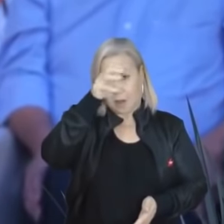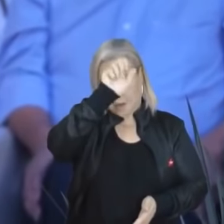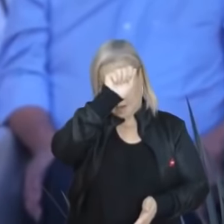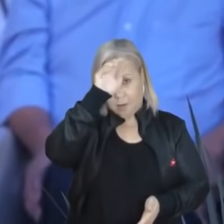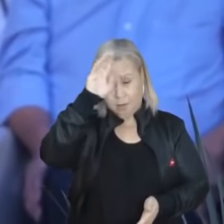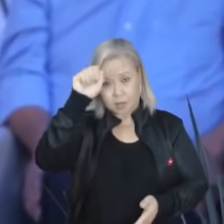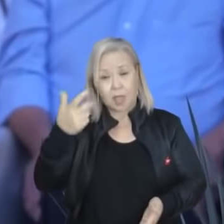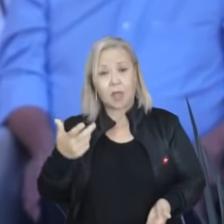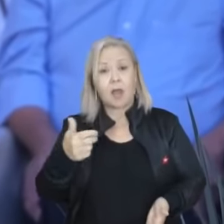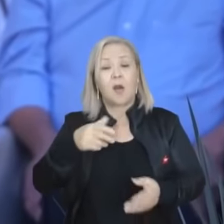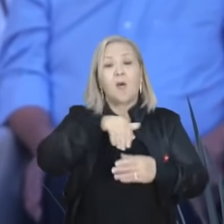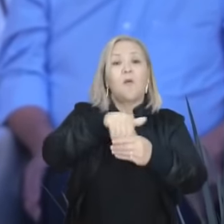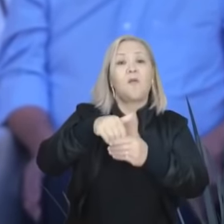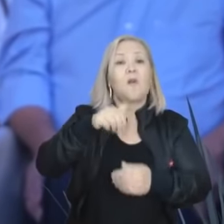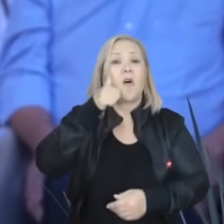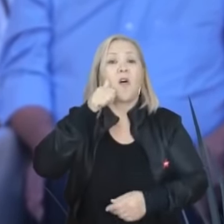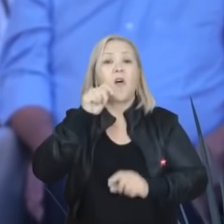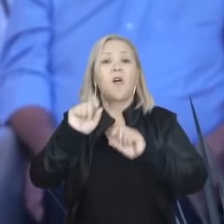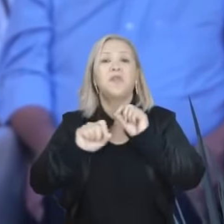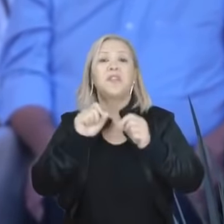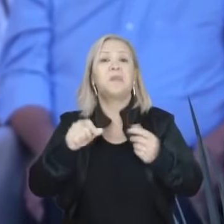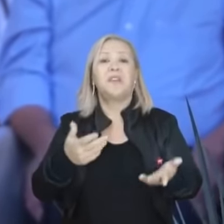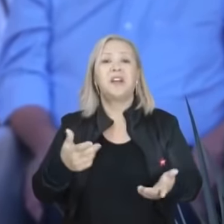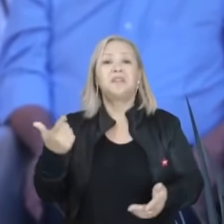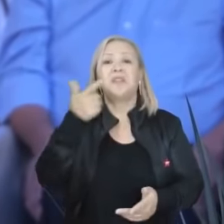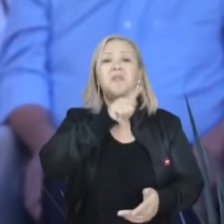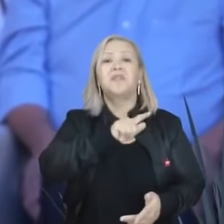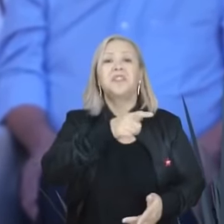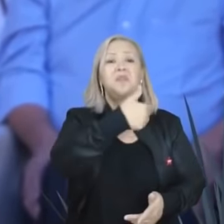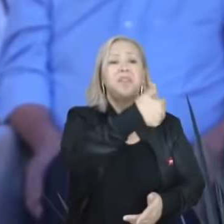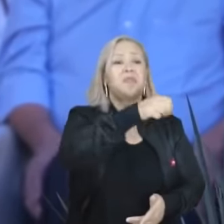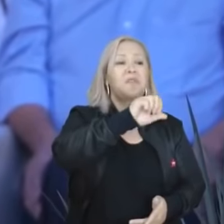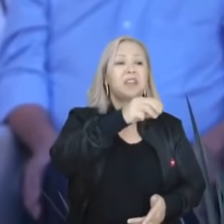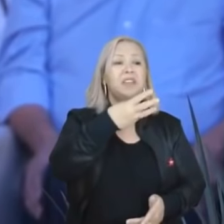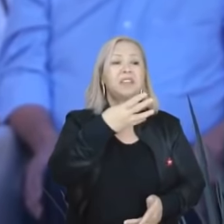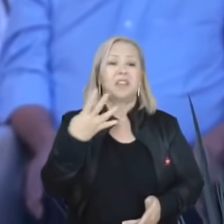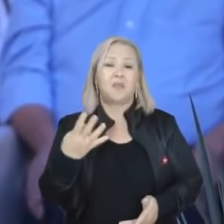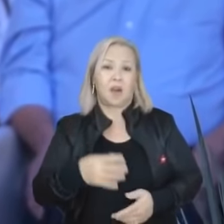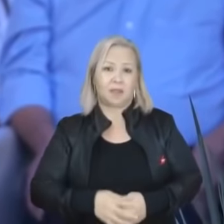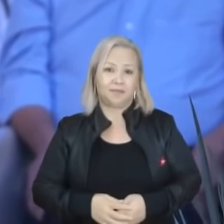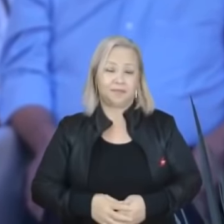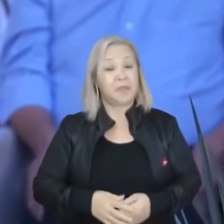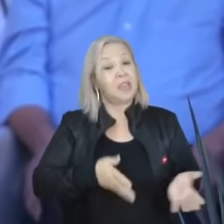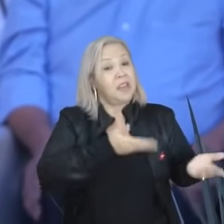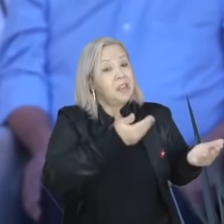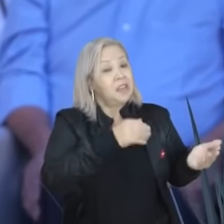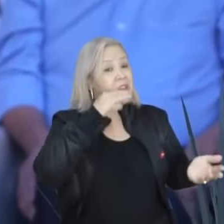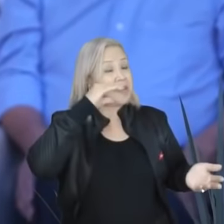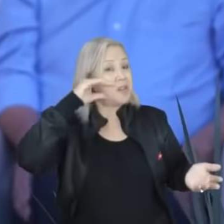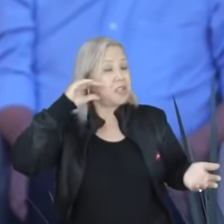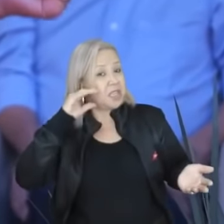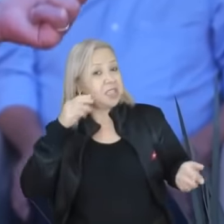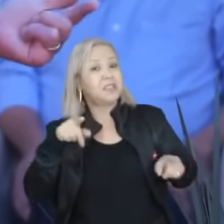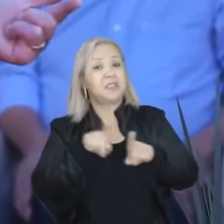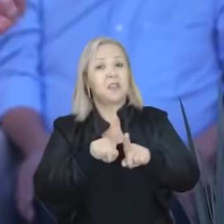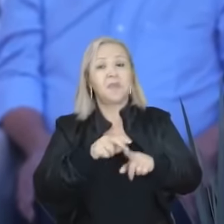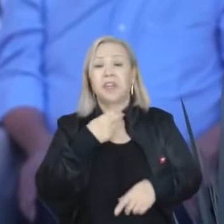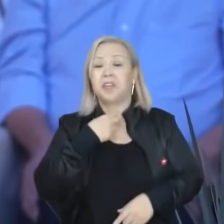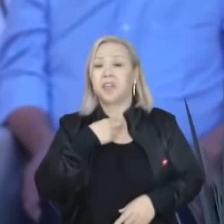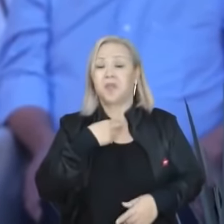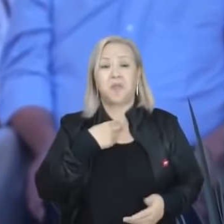1934. Então, mulher não podia votar. E adolescente acima de 16 anos não podia votar também antes da